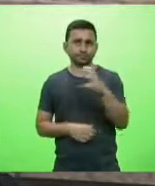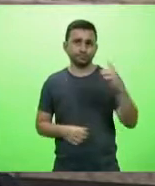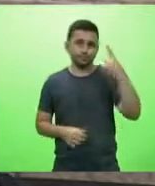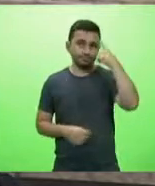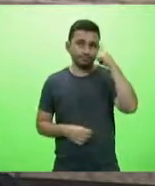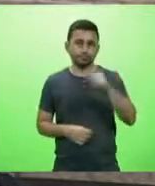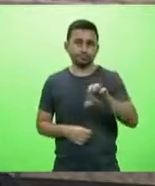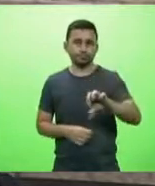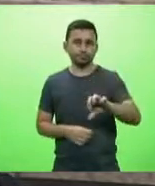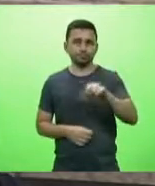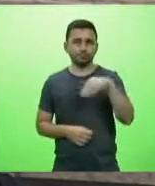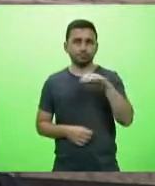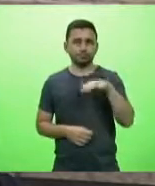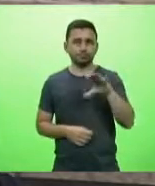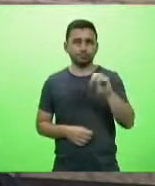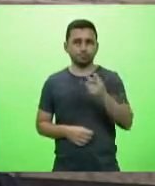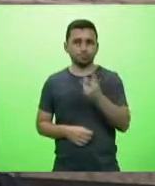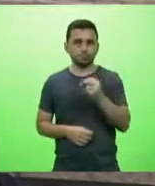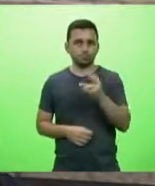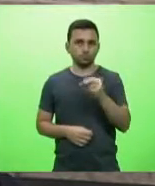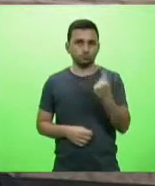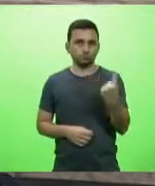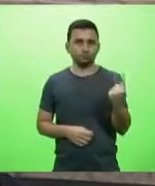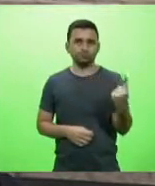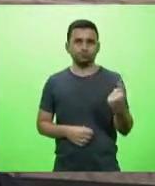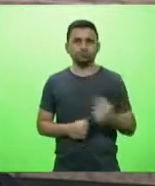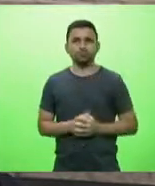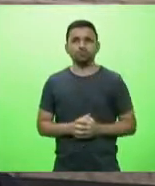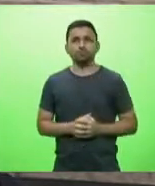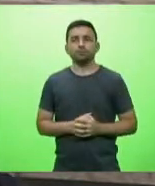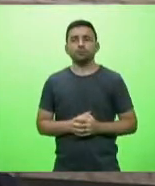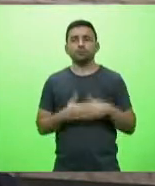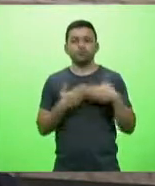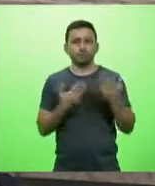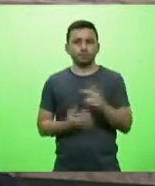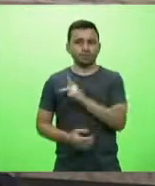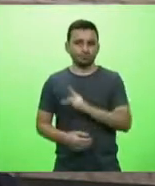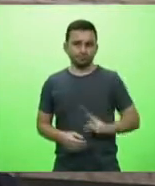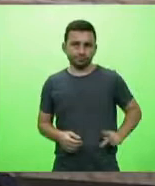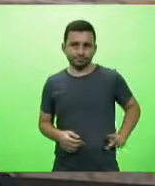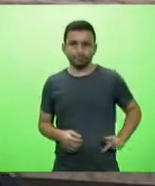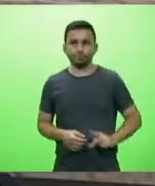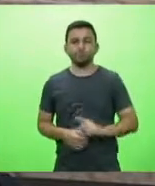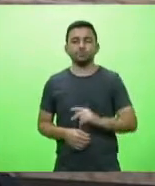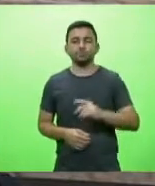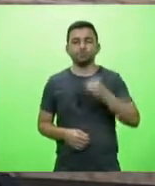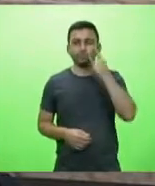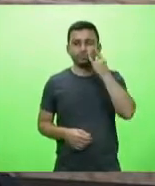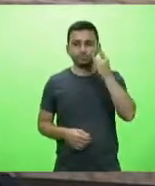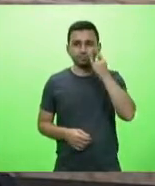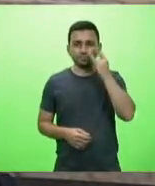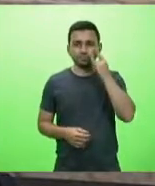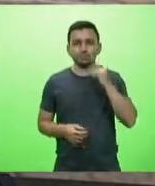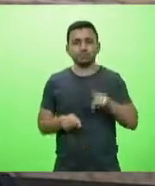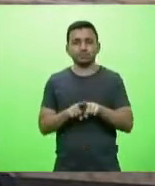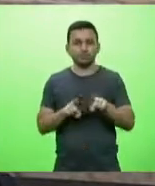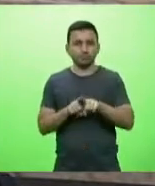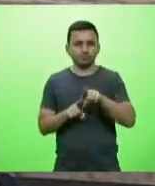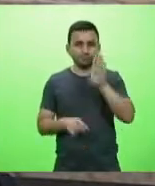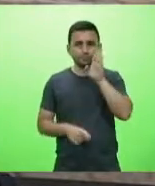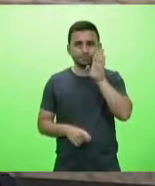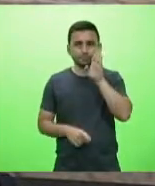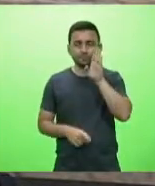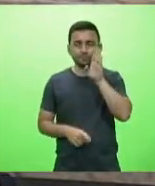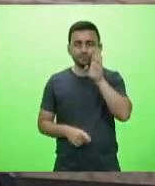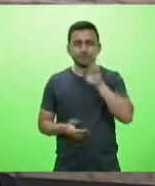em 9 de março de 2021. Na presidência dos deputados Mauro Nadal, Nilson Berlanda, na secretaria do deputado Rodrigo Minotto, às 14 horas